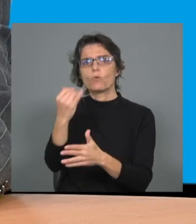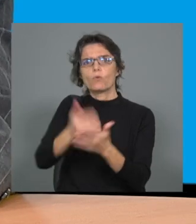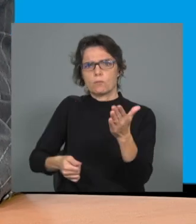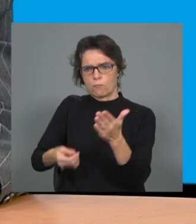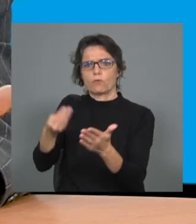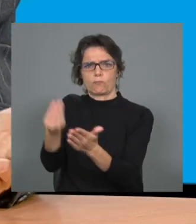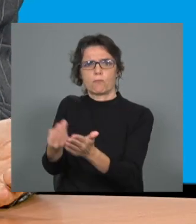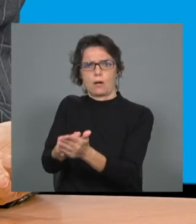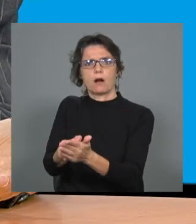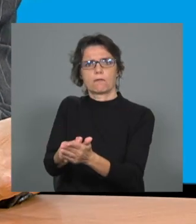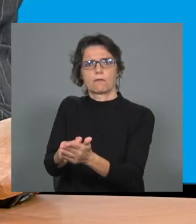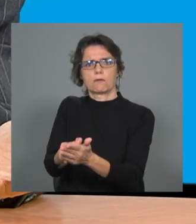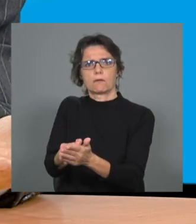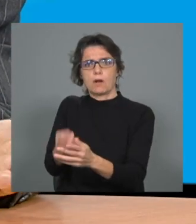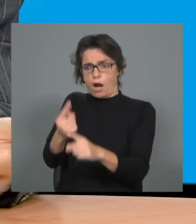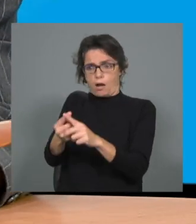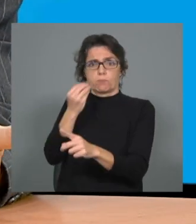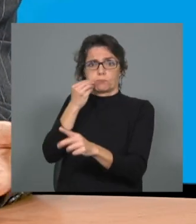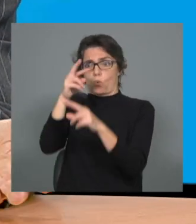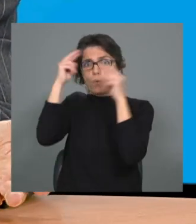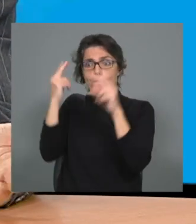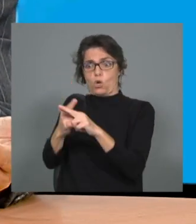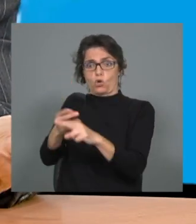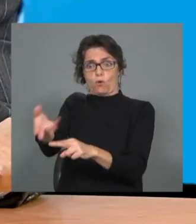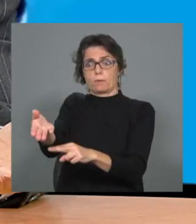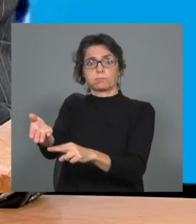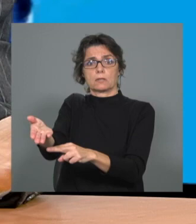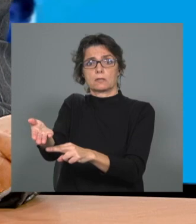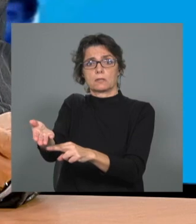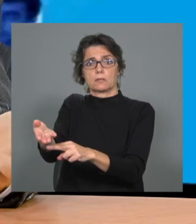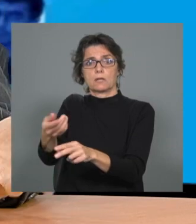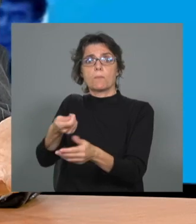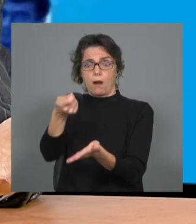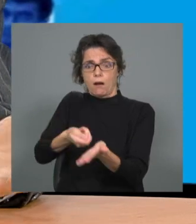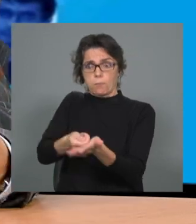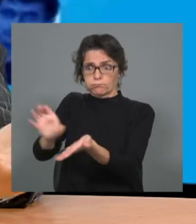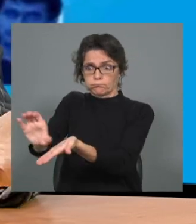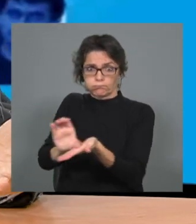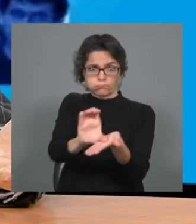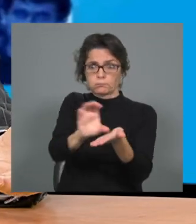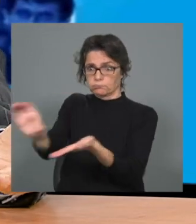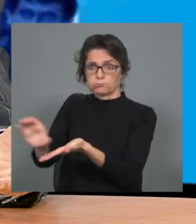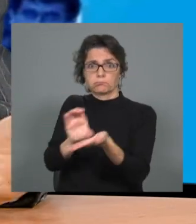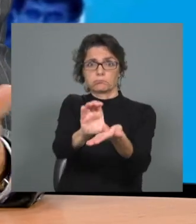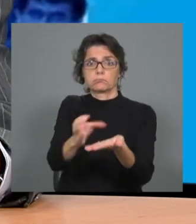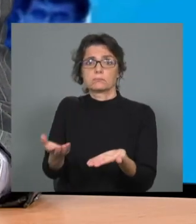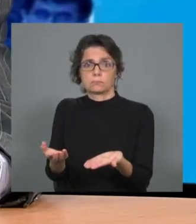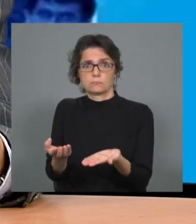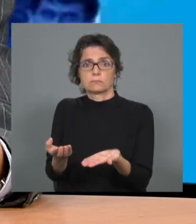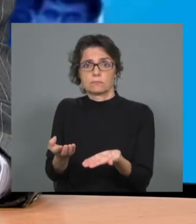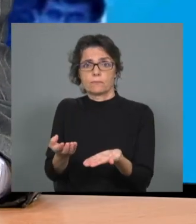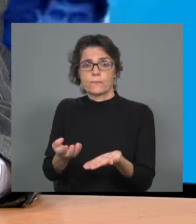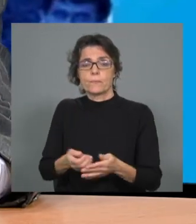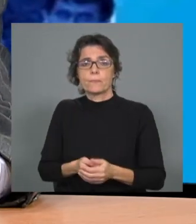Era disto que o Império Romano vivia. O Império precisava de pagar às regiões, que eram numerosas e que eram bem pagas. E,